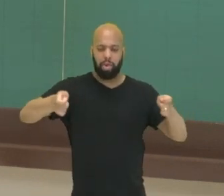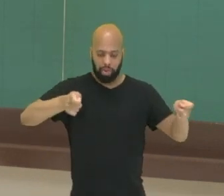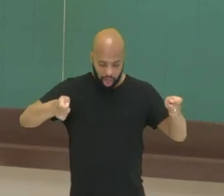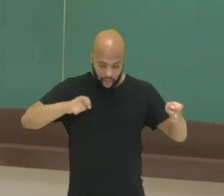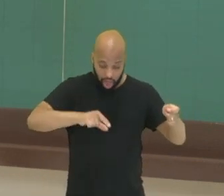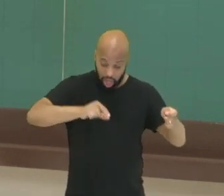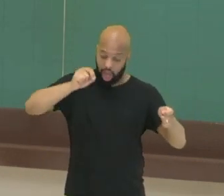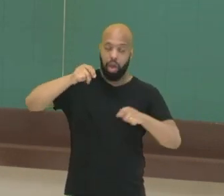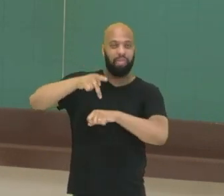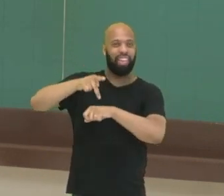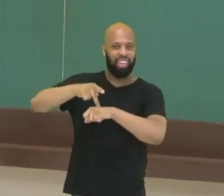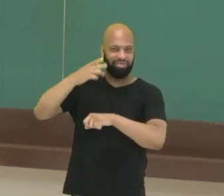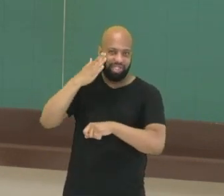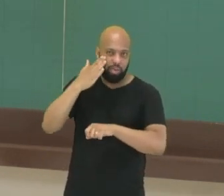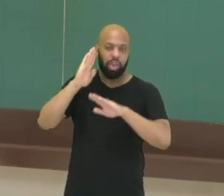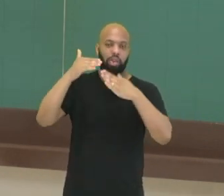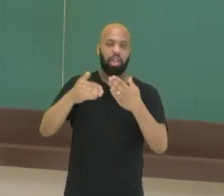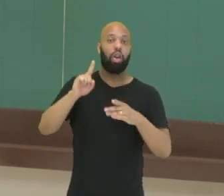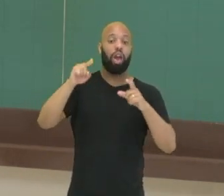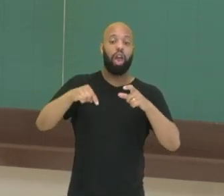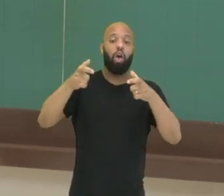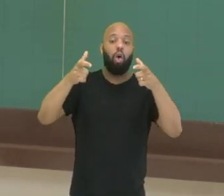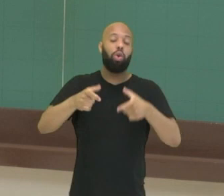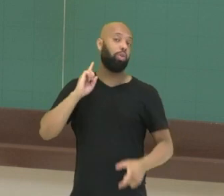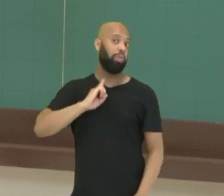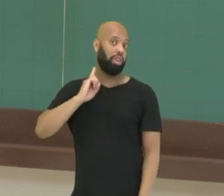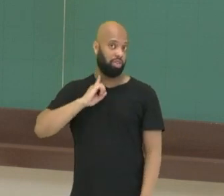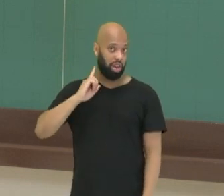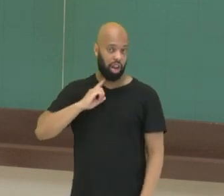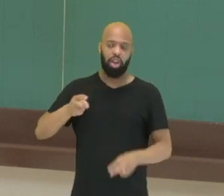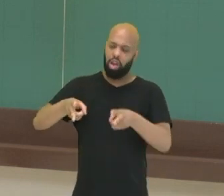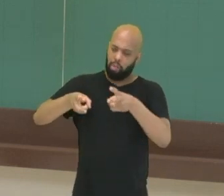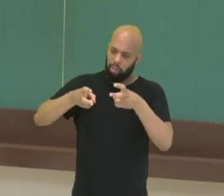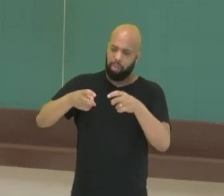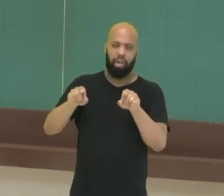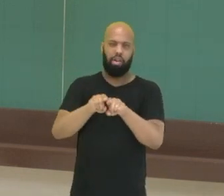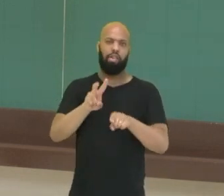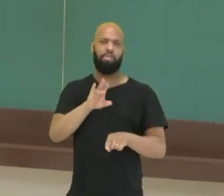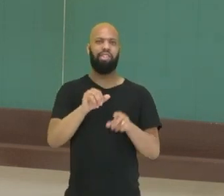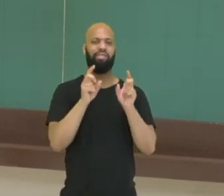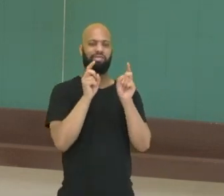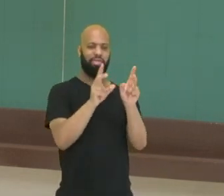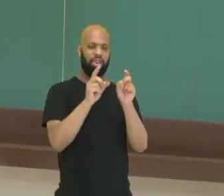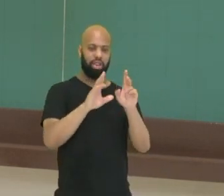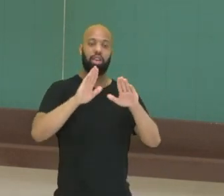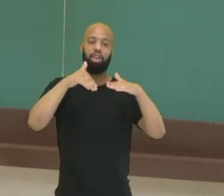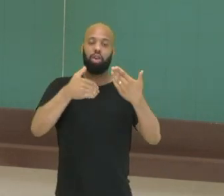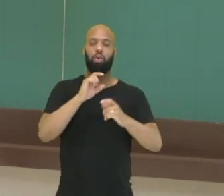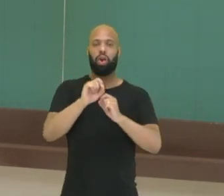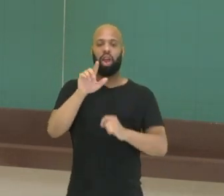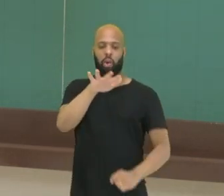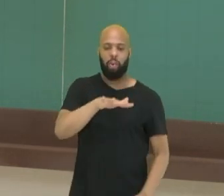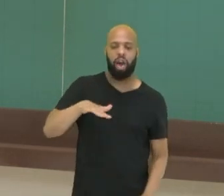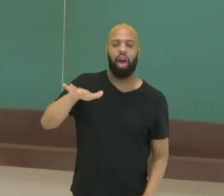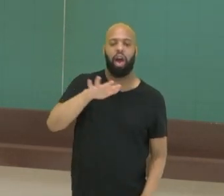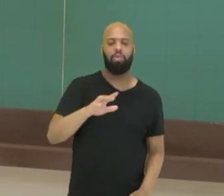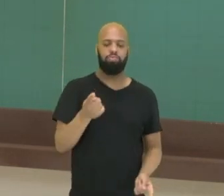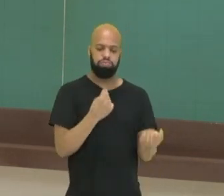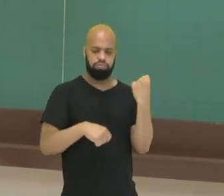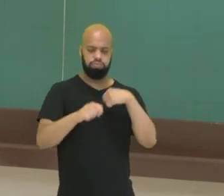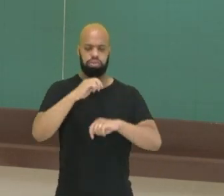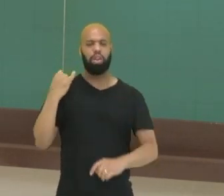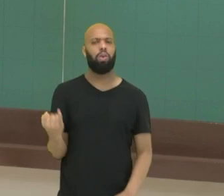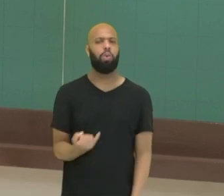ocupar esses espaços, explorar esses recursos e comercializá-los. Então, se torna uma área economicamente